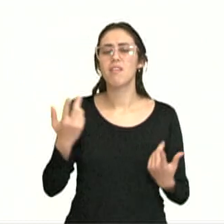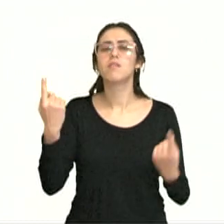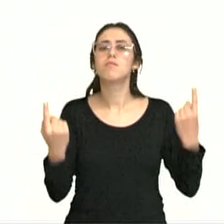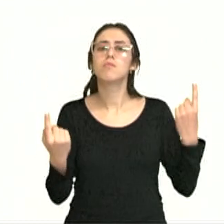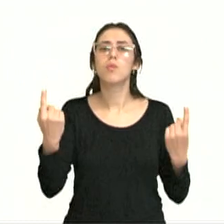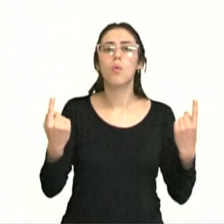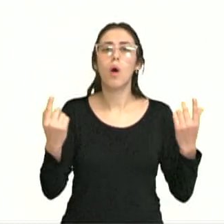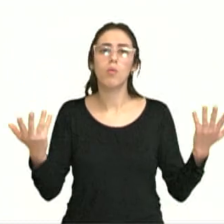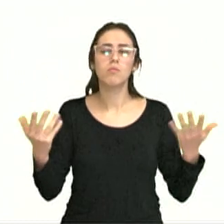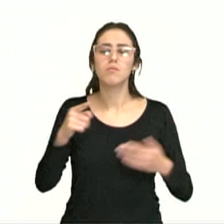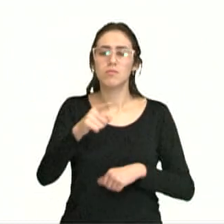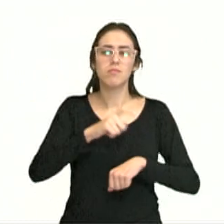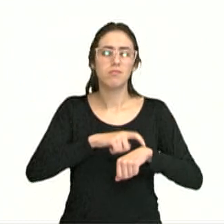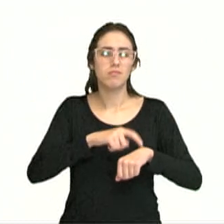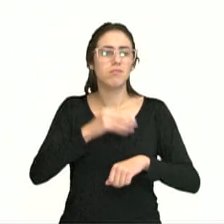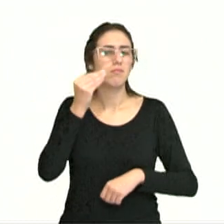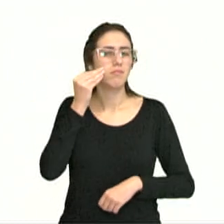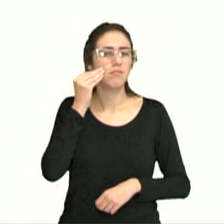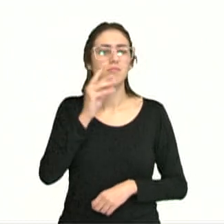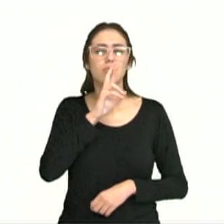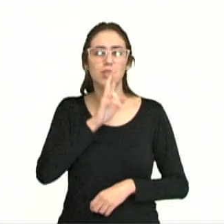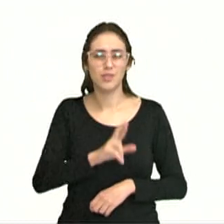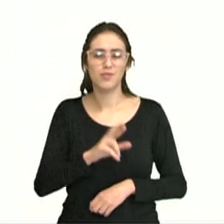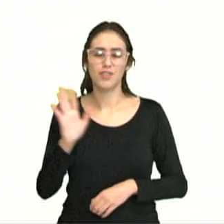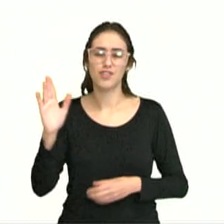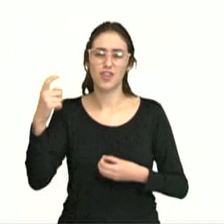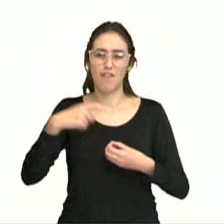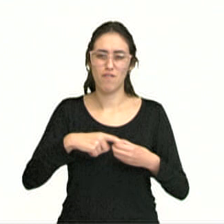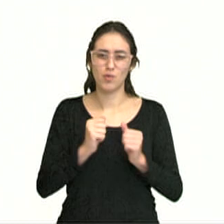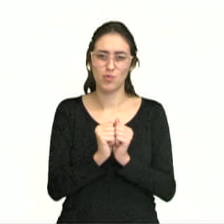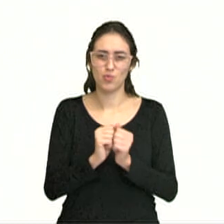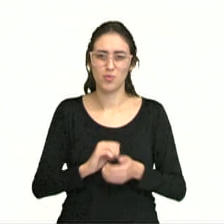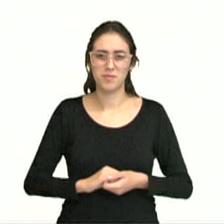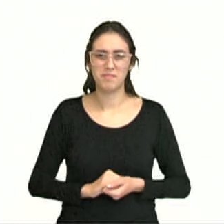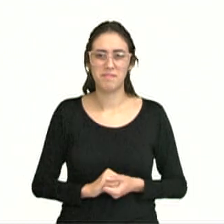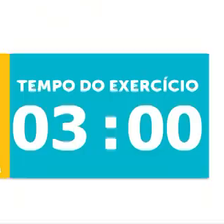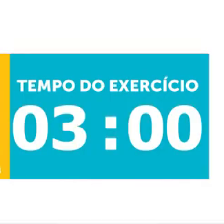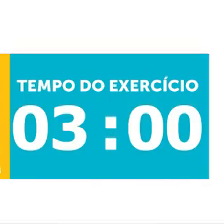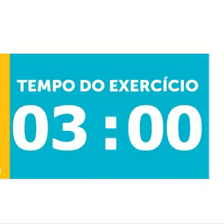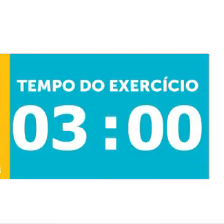considerados intangíveis? Vou dar um tempinho para vocês resolverem e já voltamos a conferir.